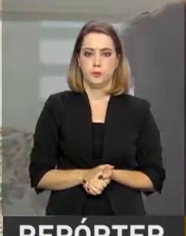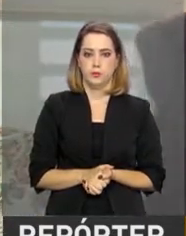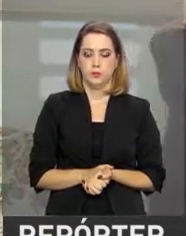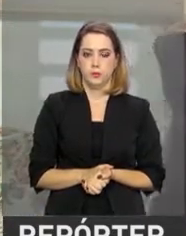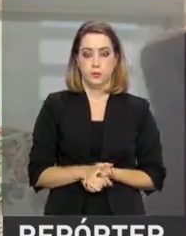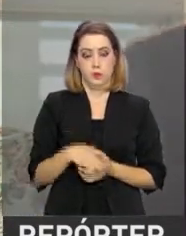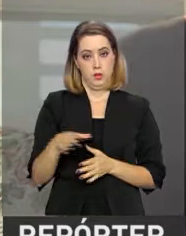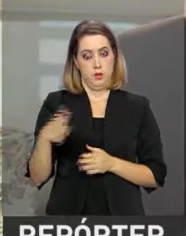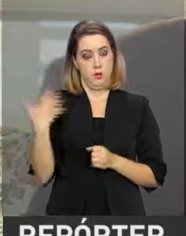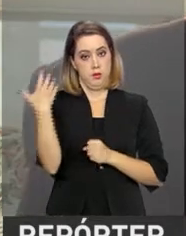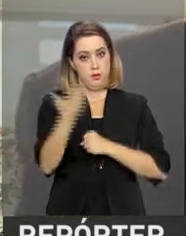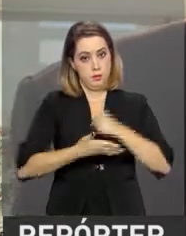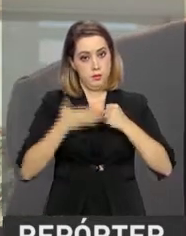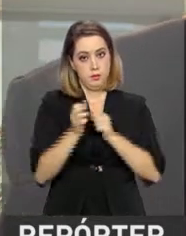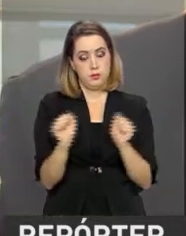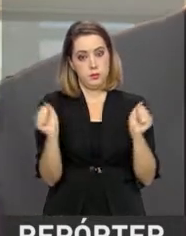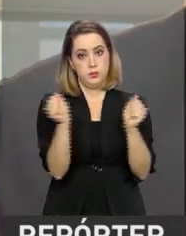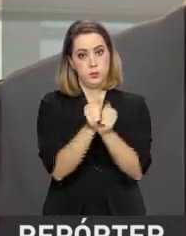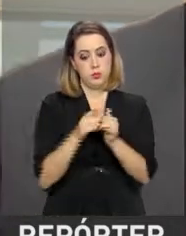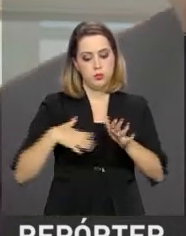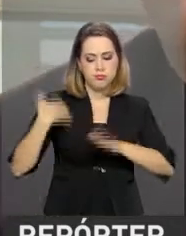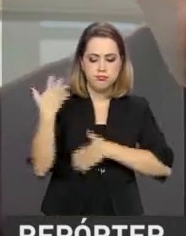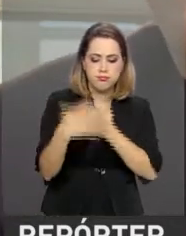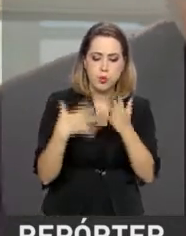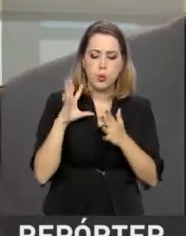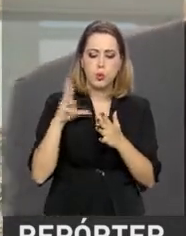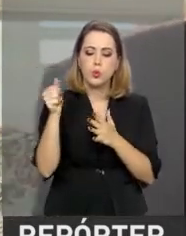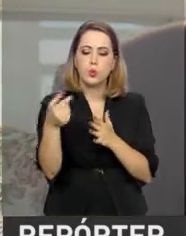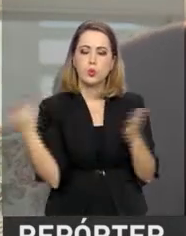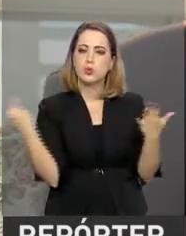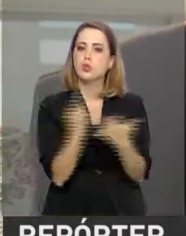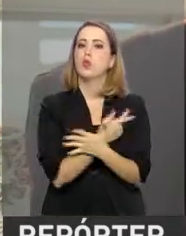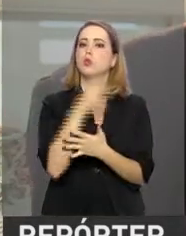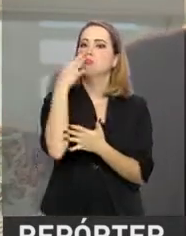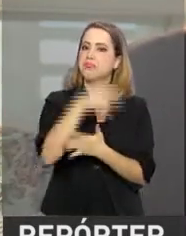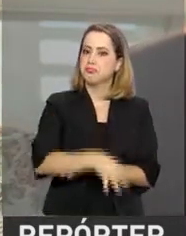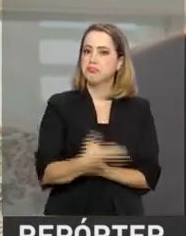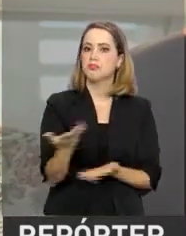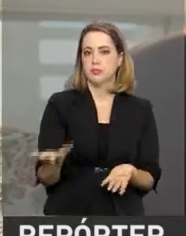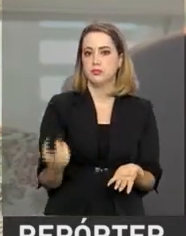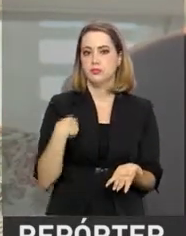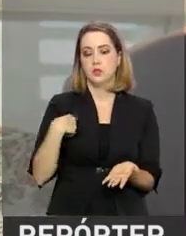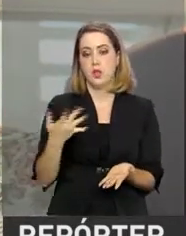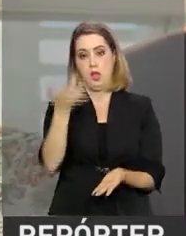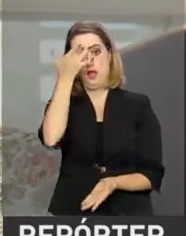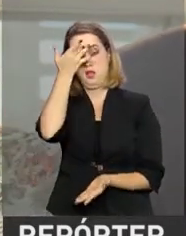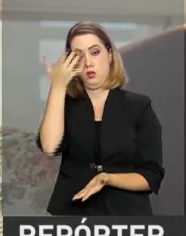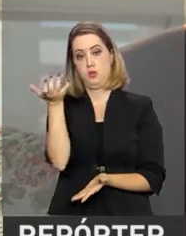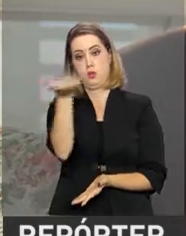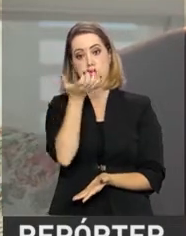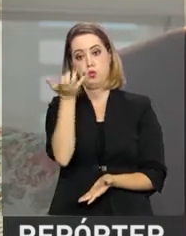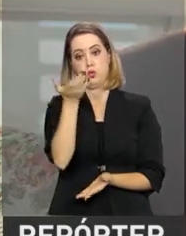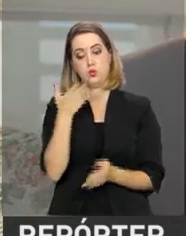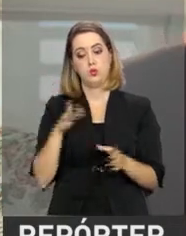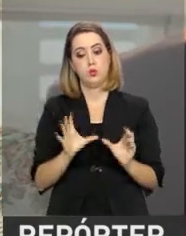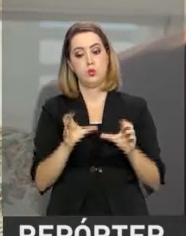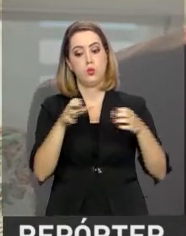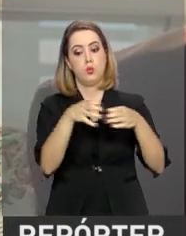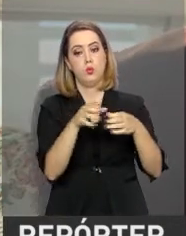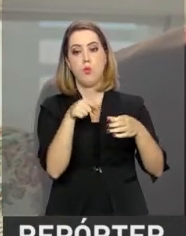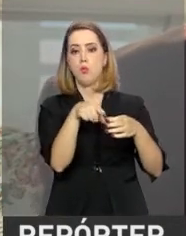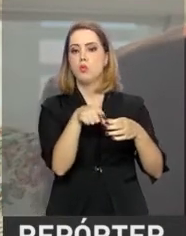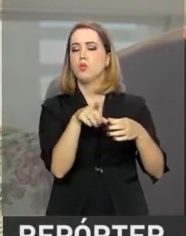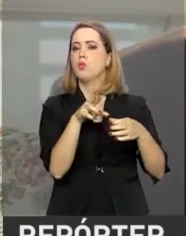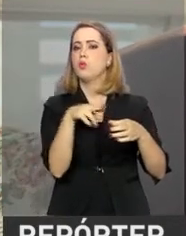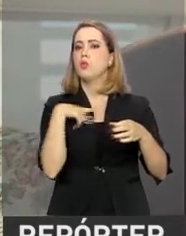basicamente a idéia é se juntar e levar adiante tudo que já foi feito até agora e o foco da índia está em fazer dessa cúpula uma cúpula voltada